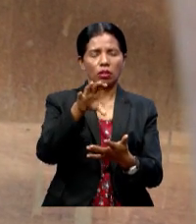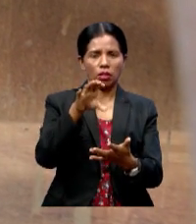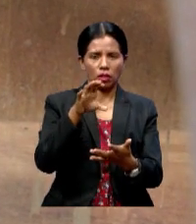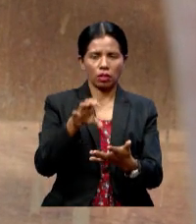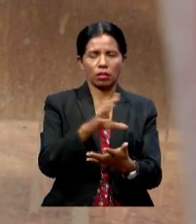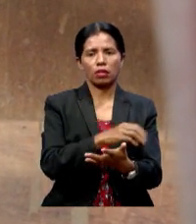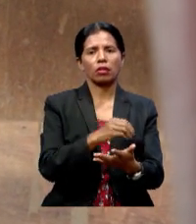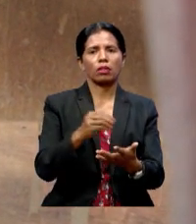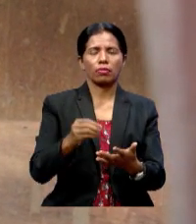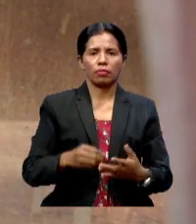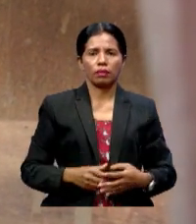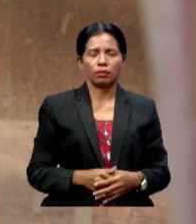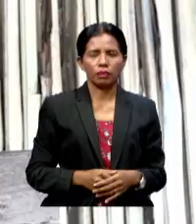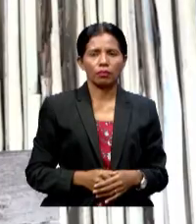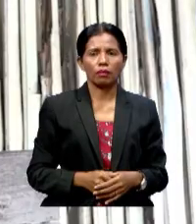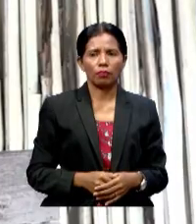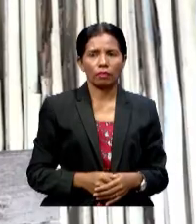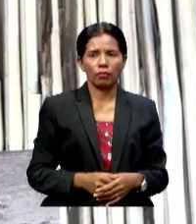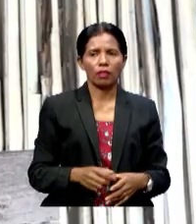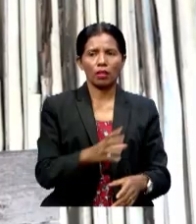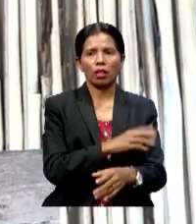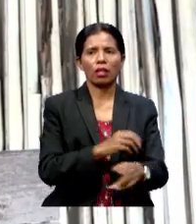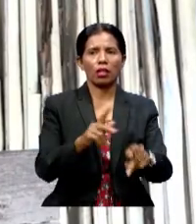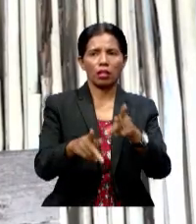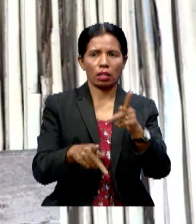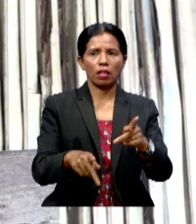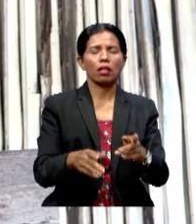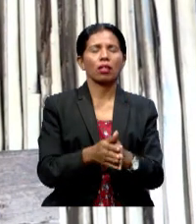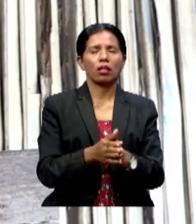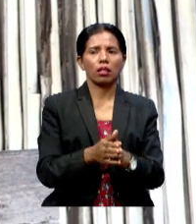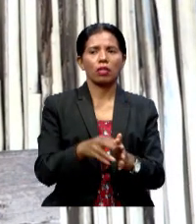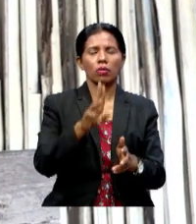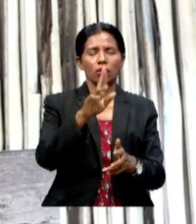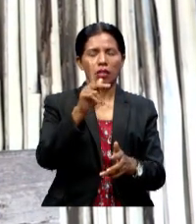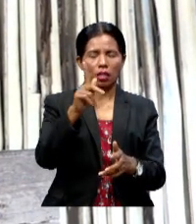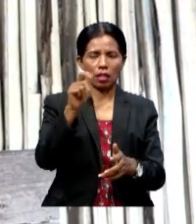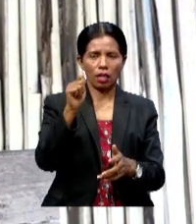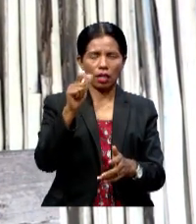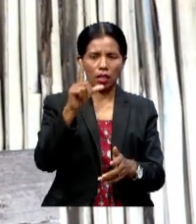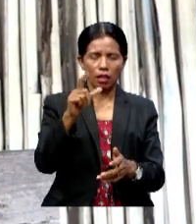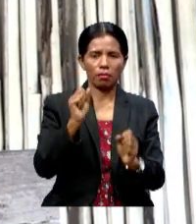cesta básica. Sekare na imbarai kare koras ne ma usi UKL bele ajuda halon.